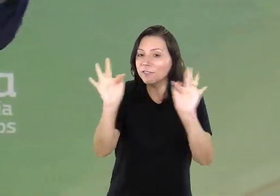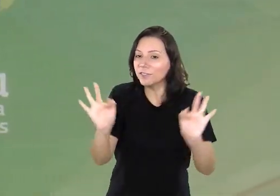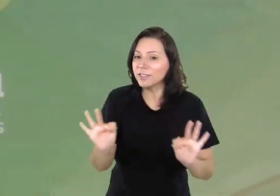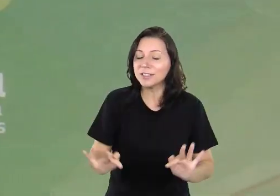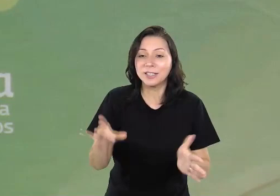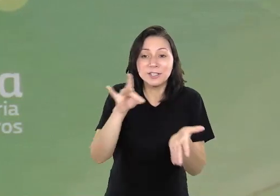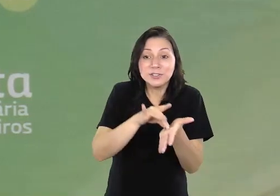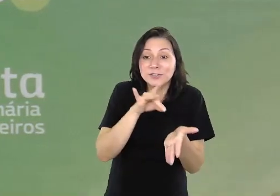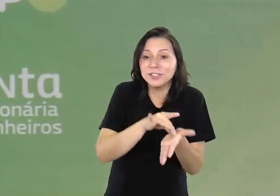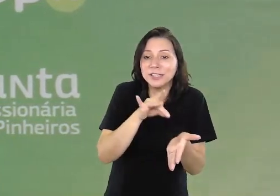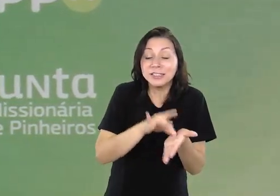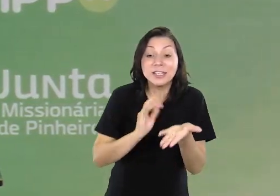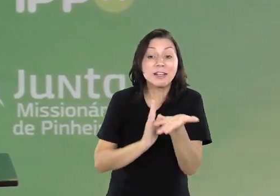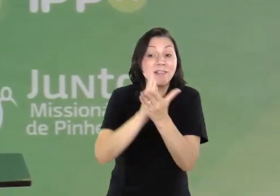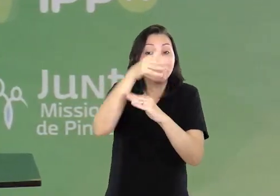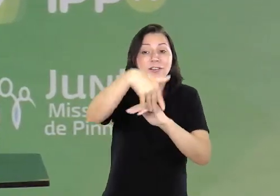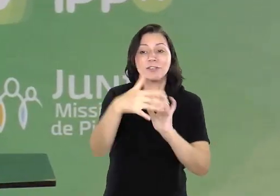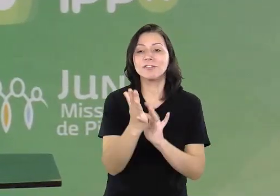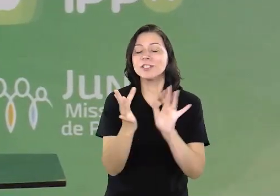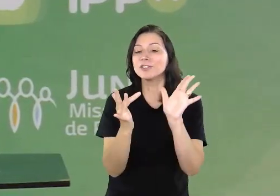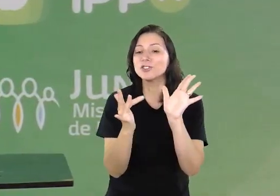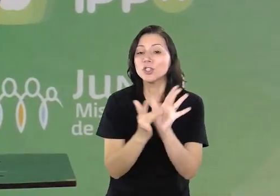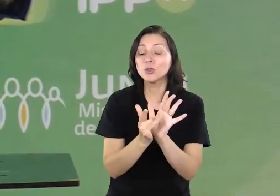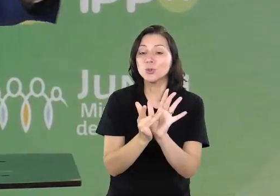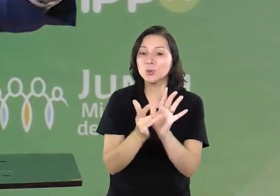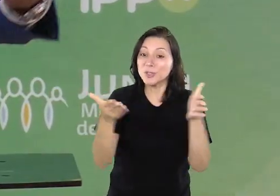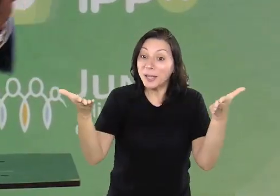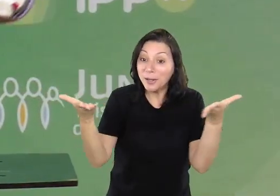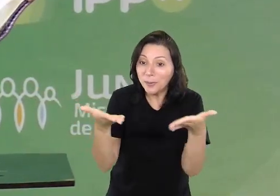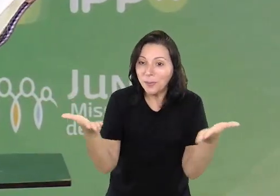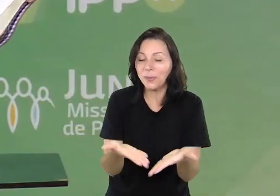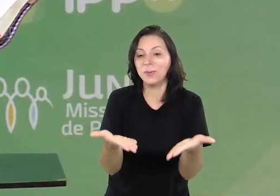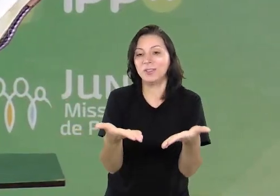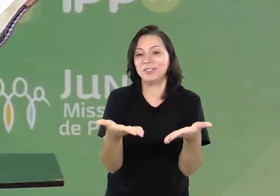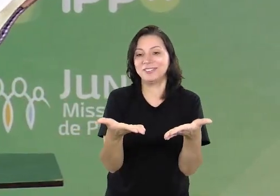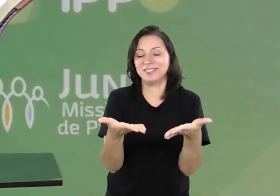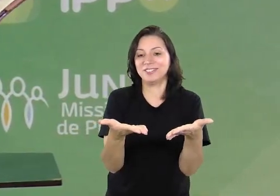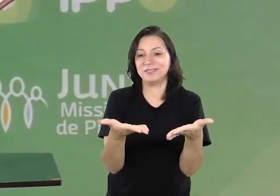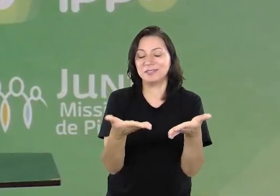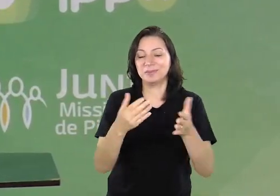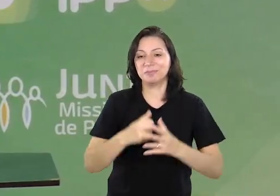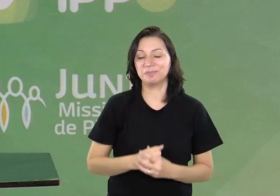só Jesus oferece e oferece agora para você e para mim